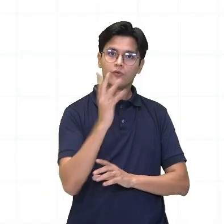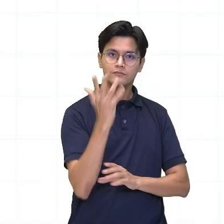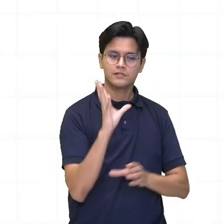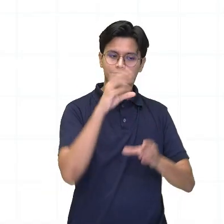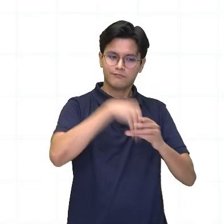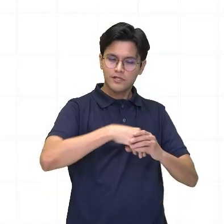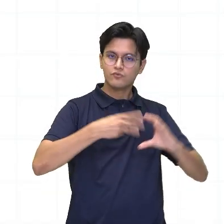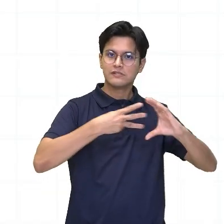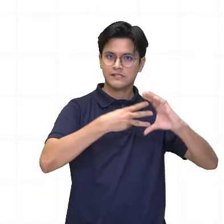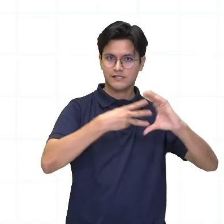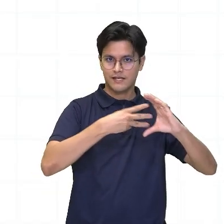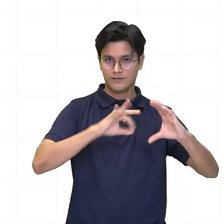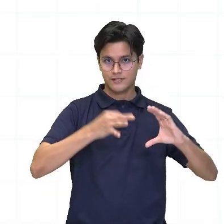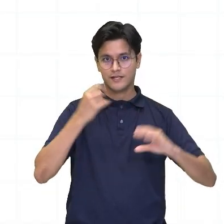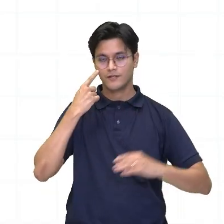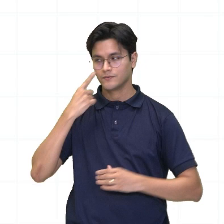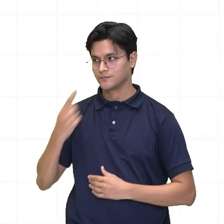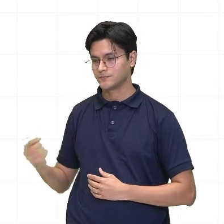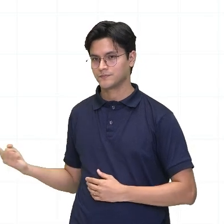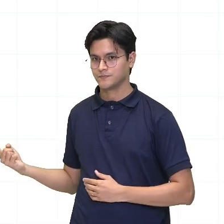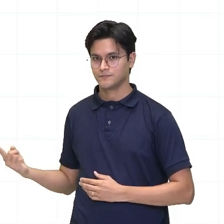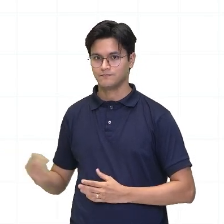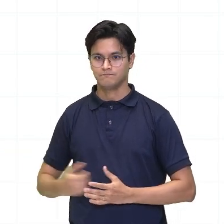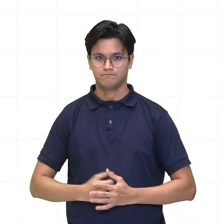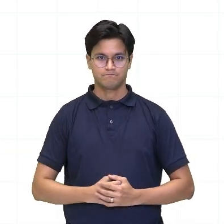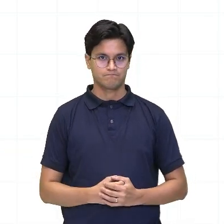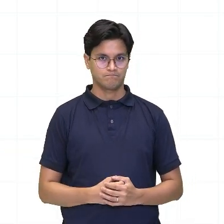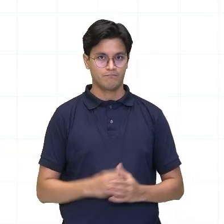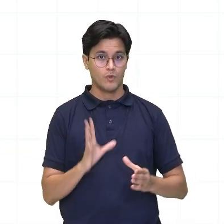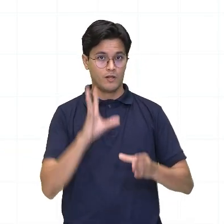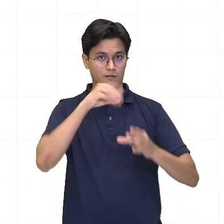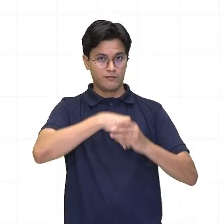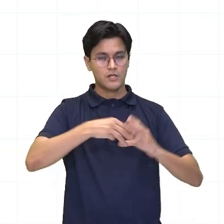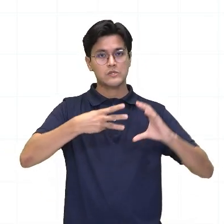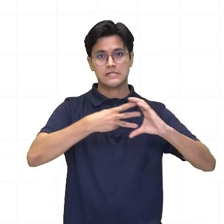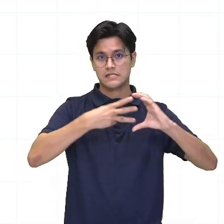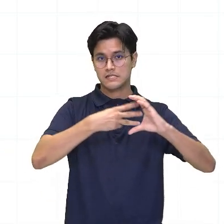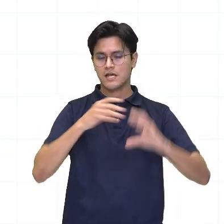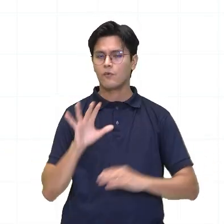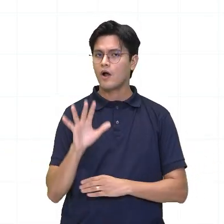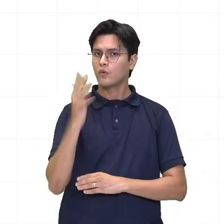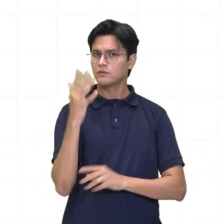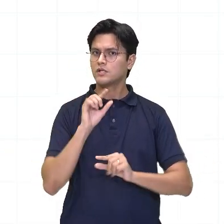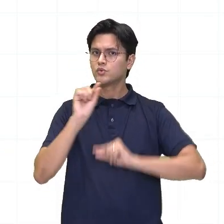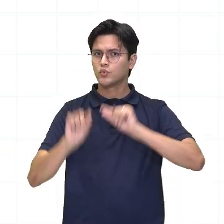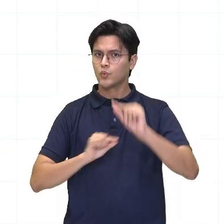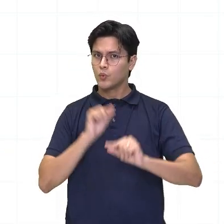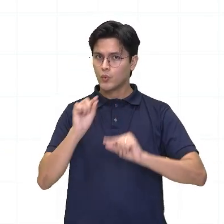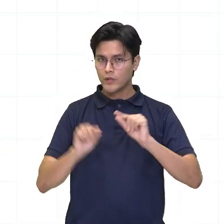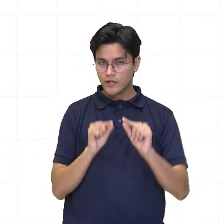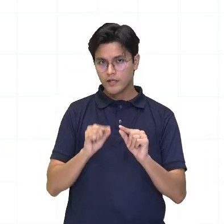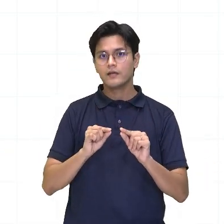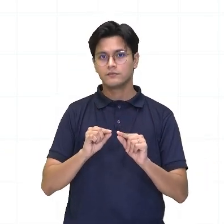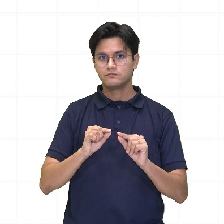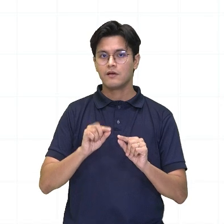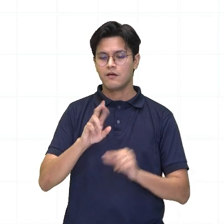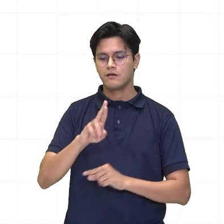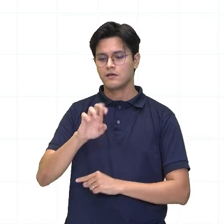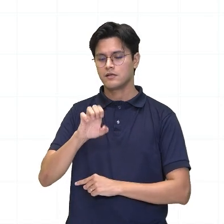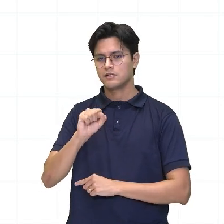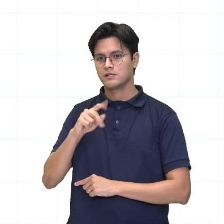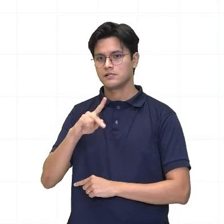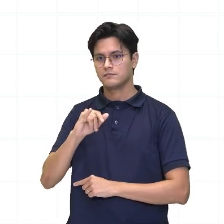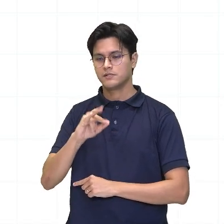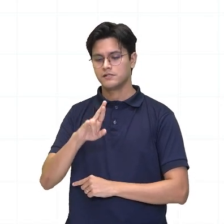aí. Dentro das nossas células acontece a chamada respiração celular. E como é que